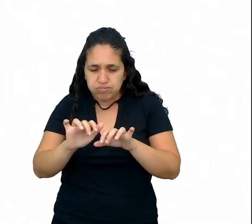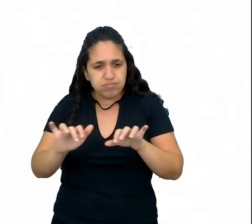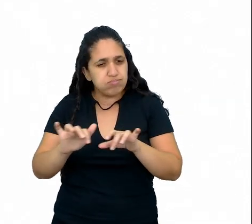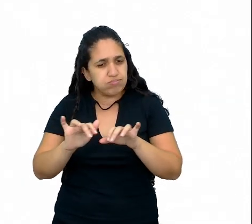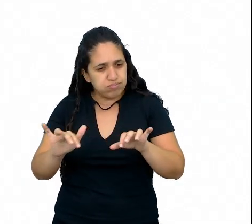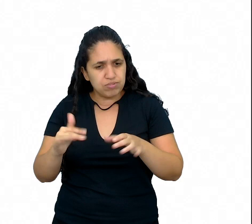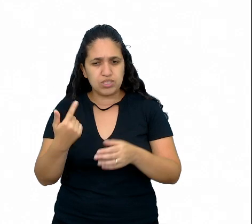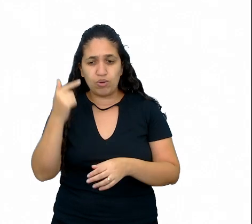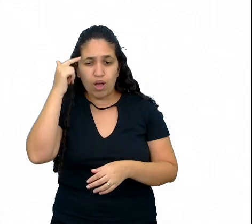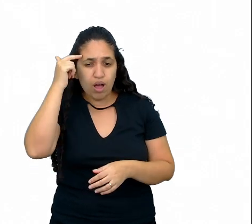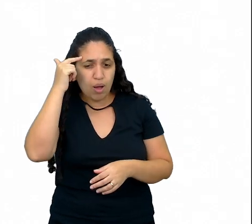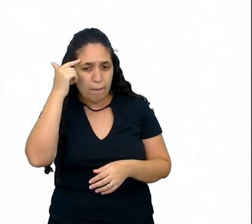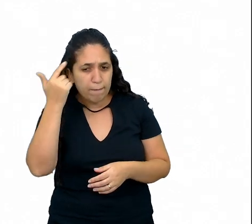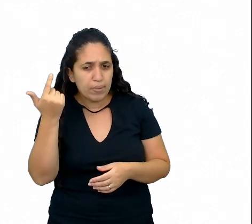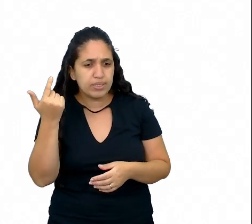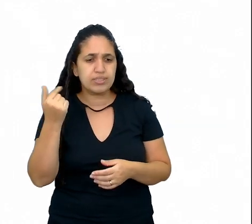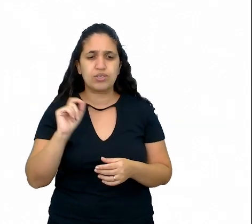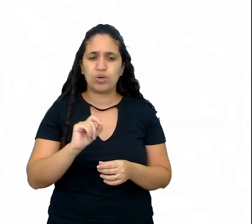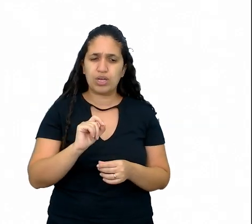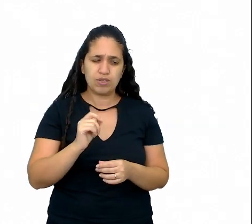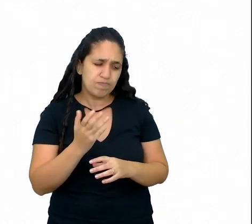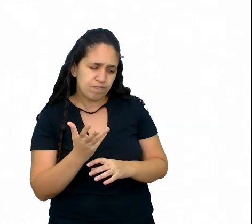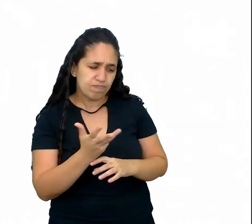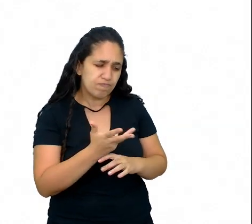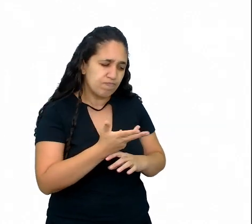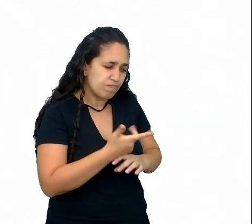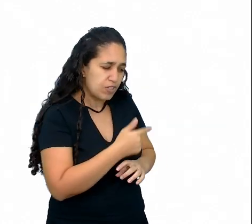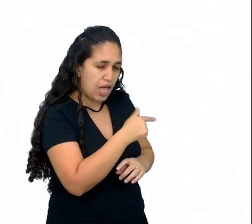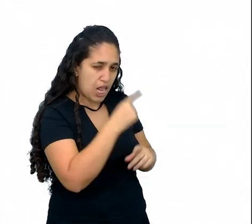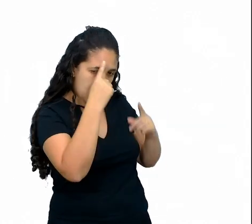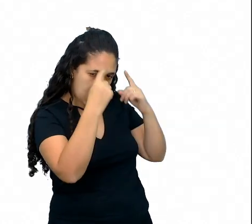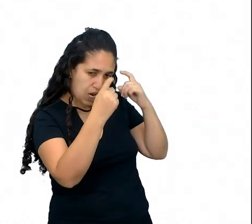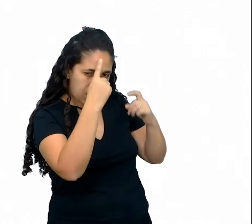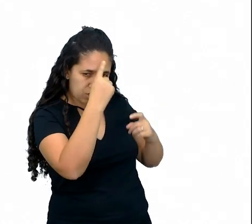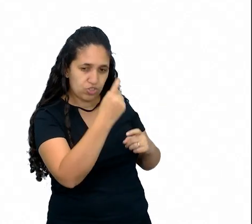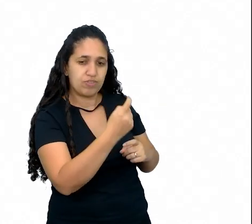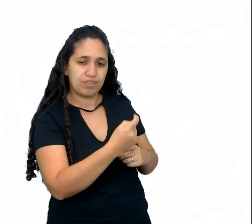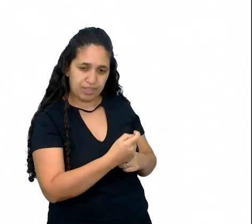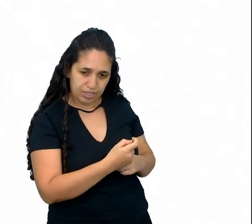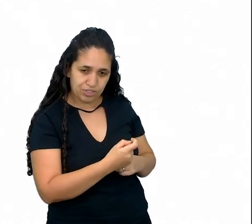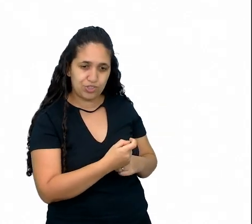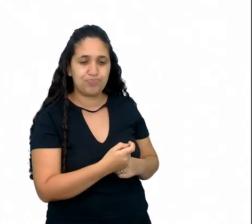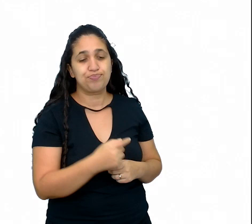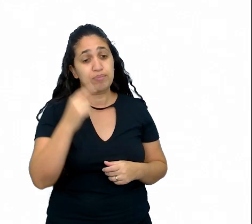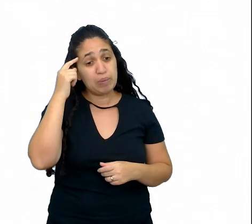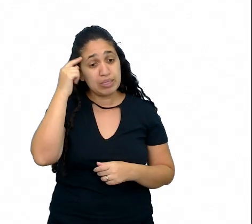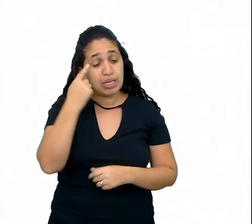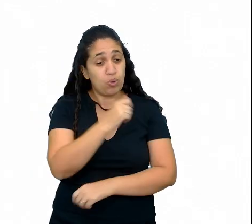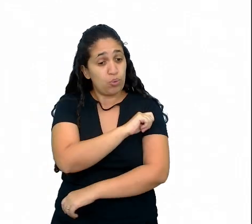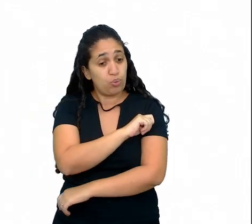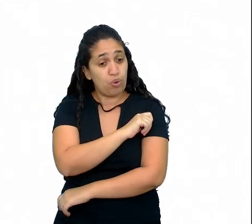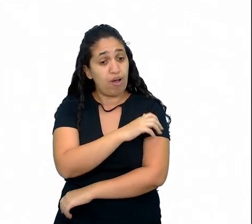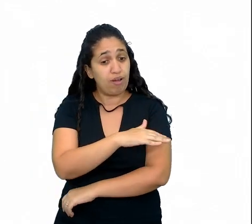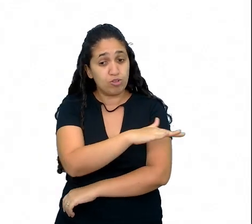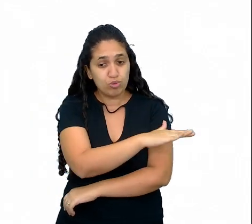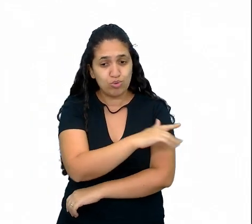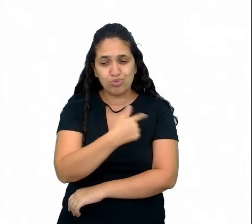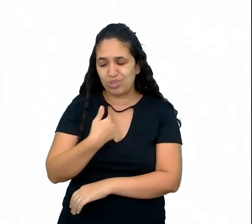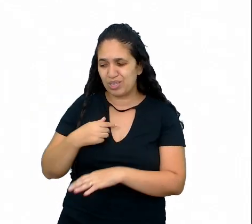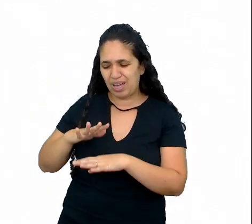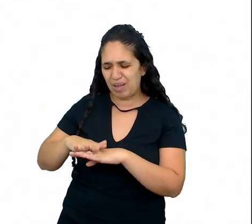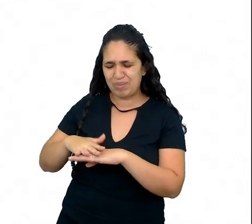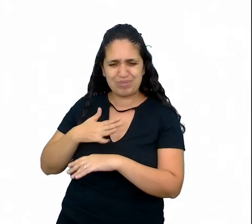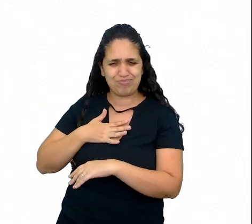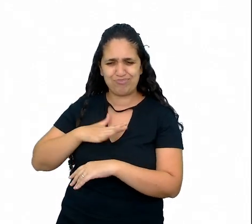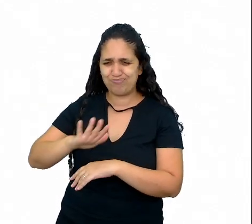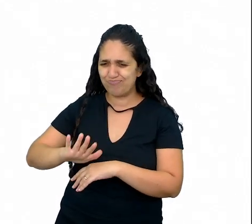gente pensando, né, no tanto que explora criatividade e possibilidades, né, pensando naquele aluno que não gosta muito da matemática,